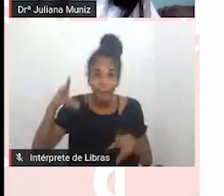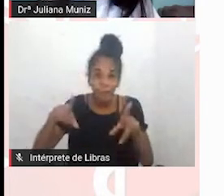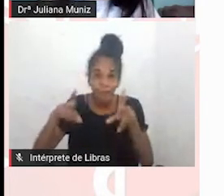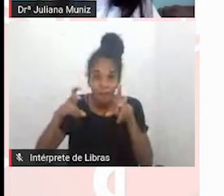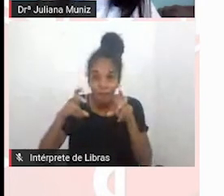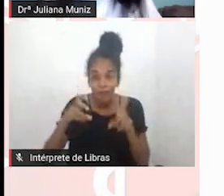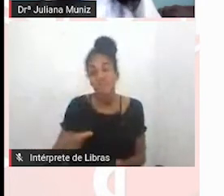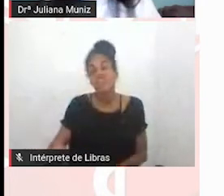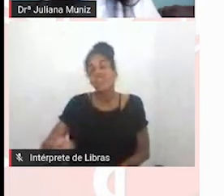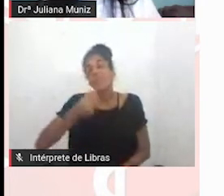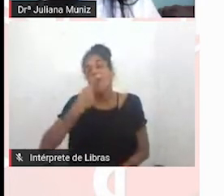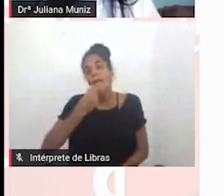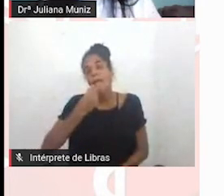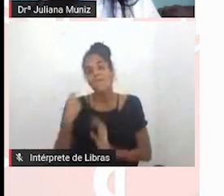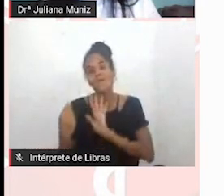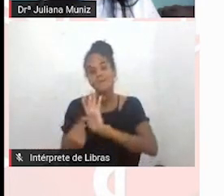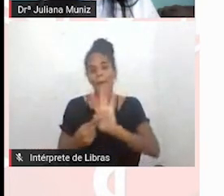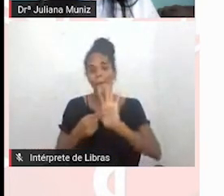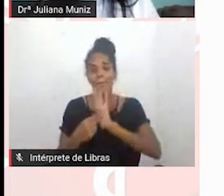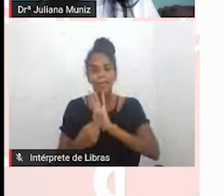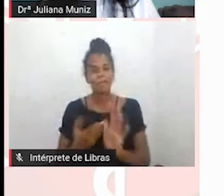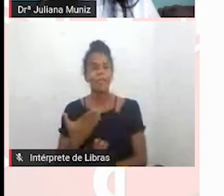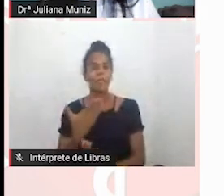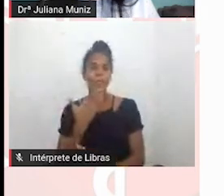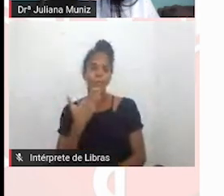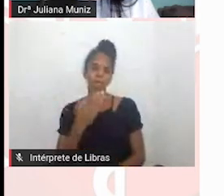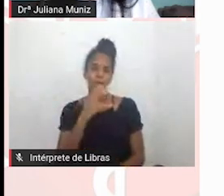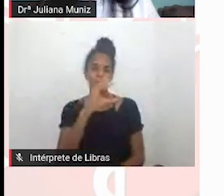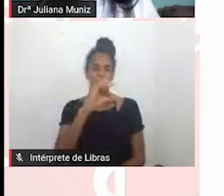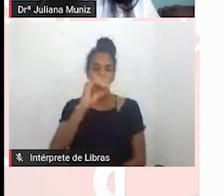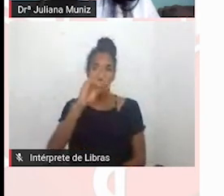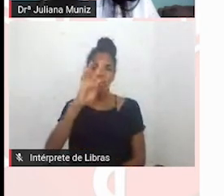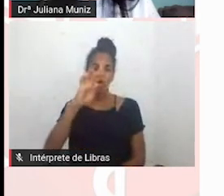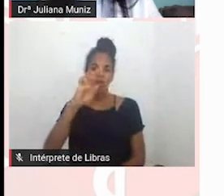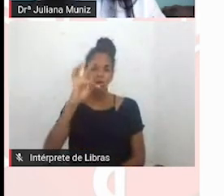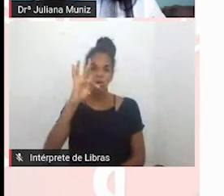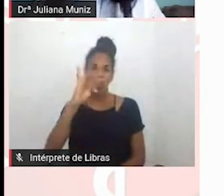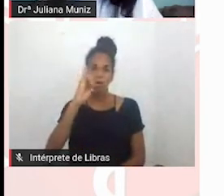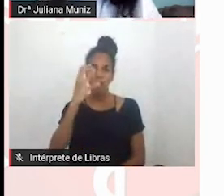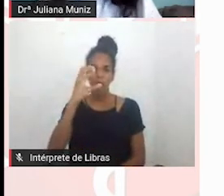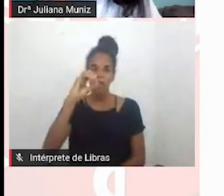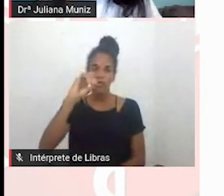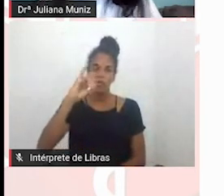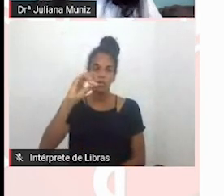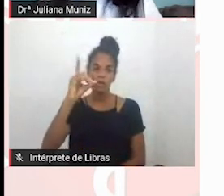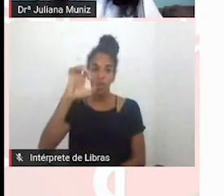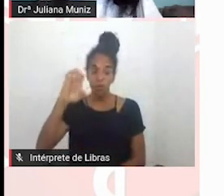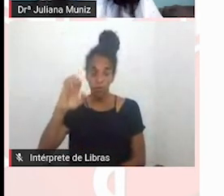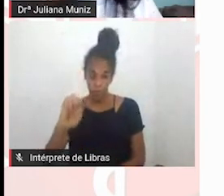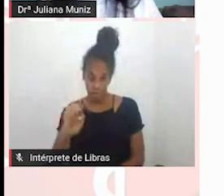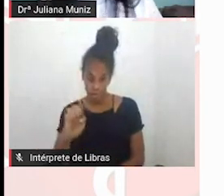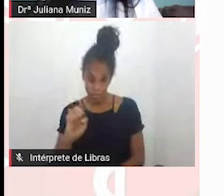foi o corticoide, certo? A Lancet lançou esse artigo, a Sociedade Brasileira de Infectologia